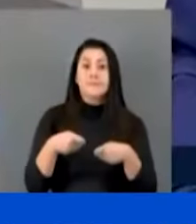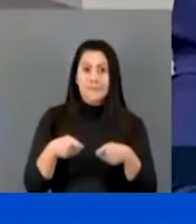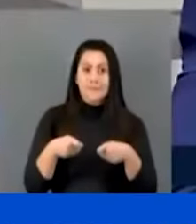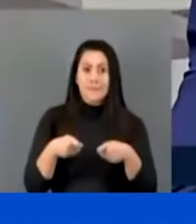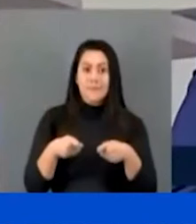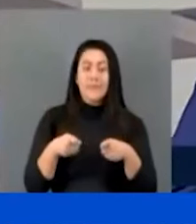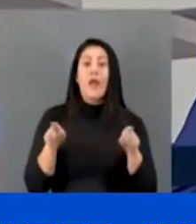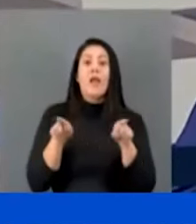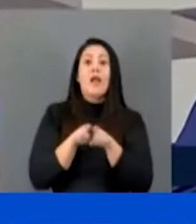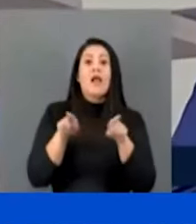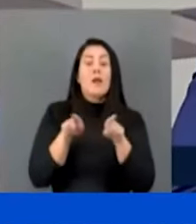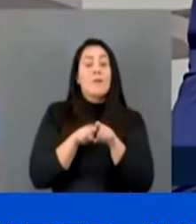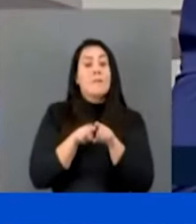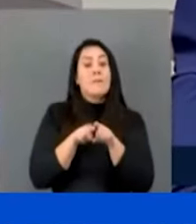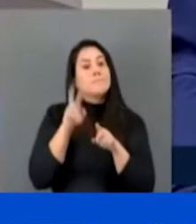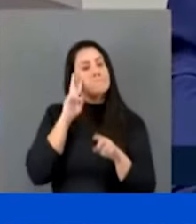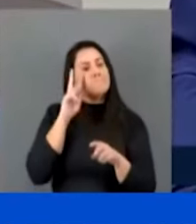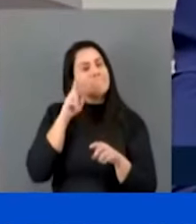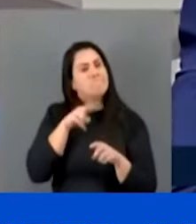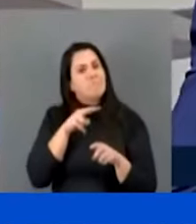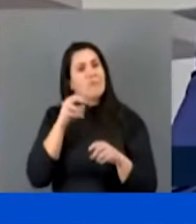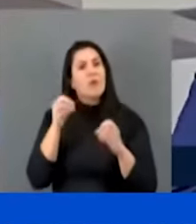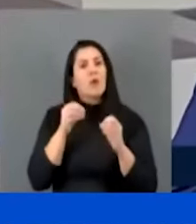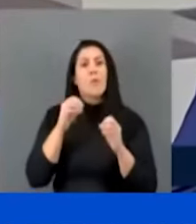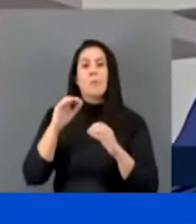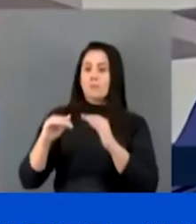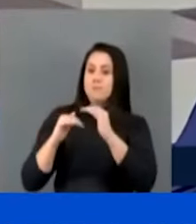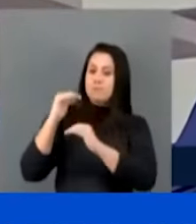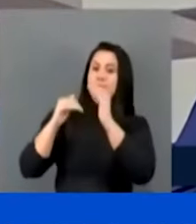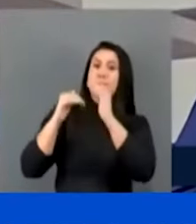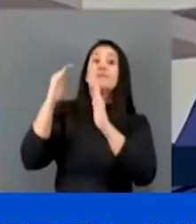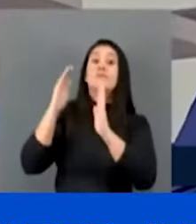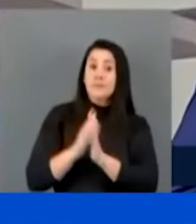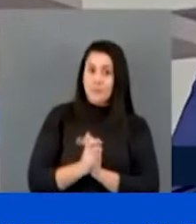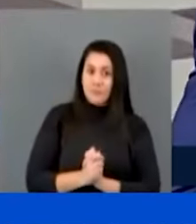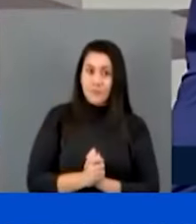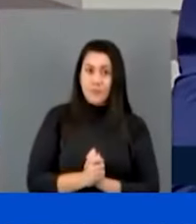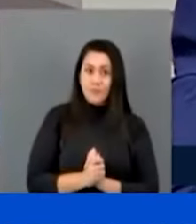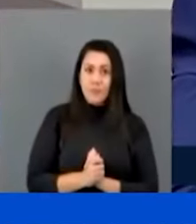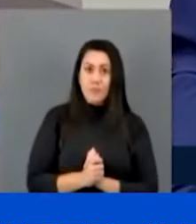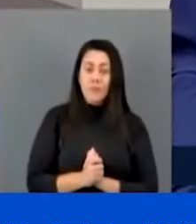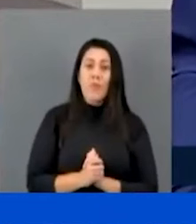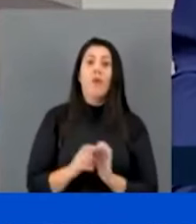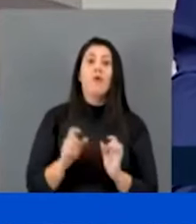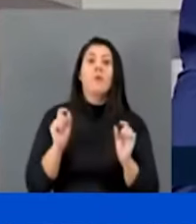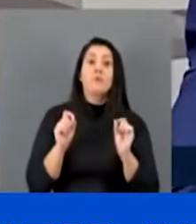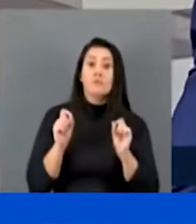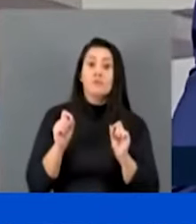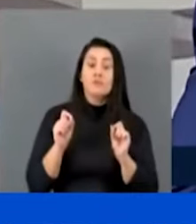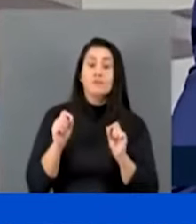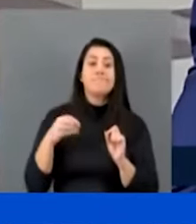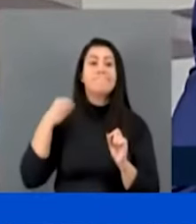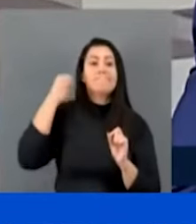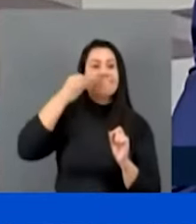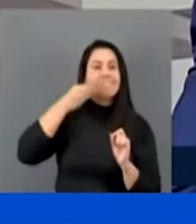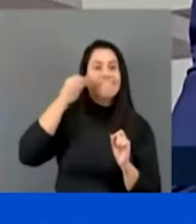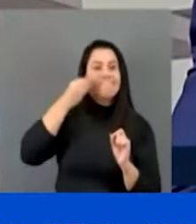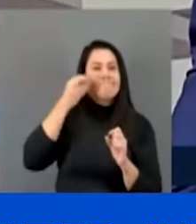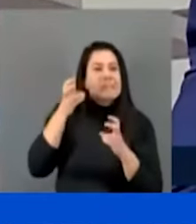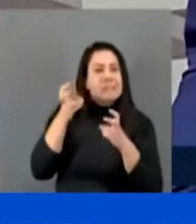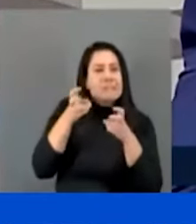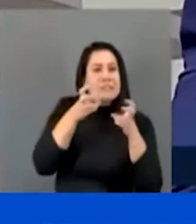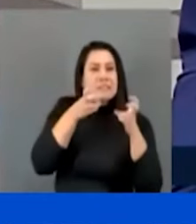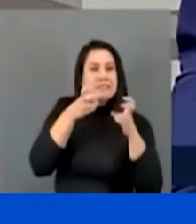a que ele havia se proposto, que é harmonizar as políticas fiscal e monetária. Novamente, se isso vai